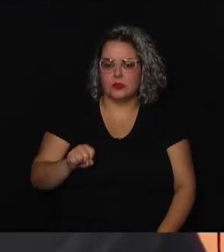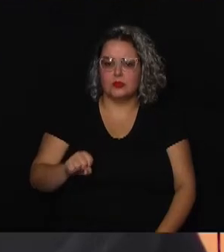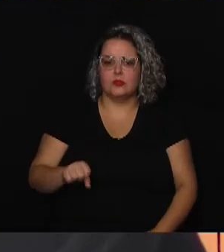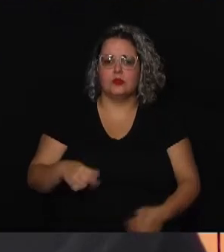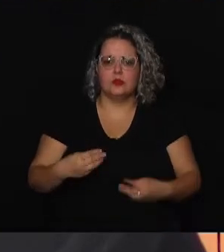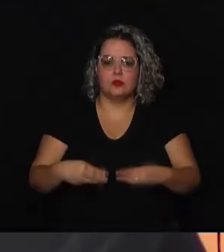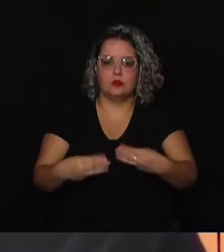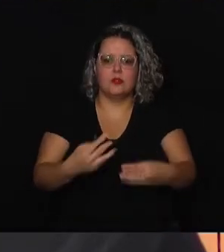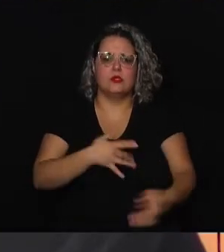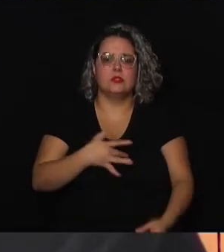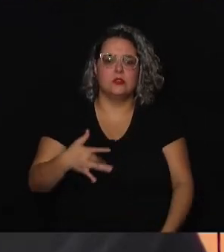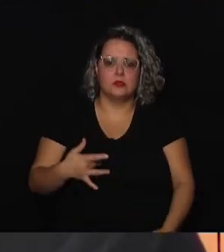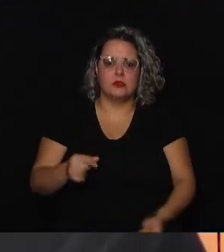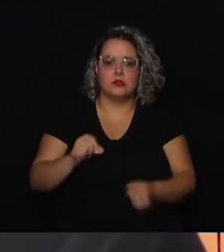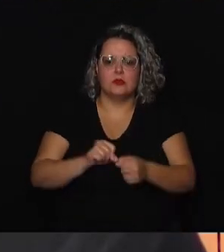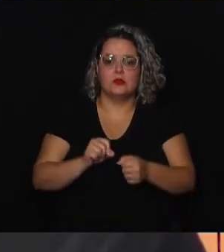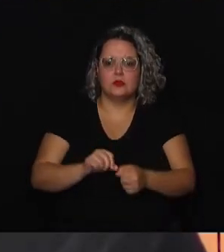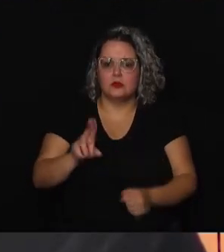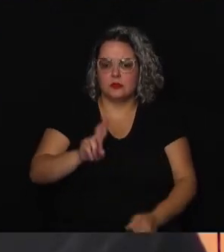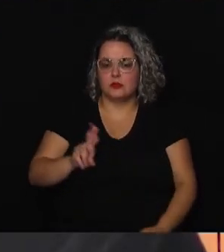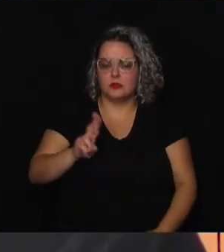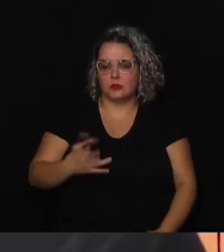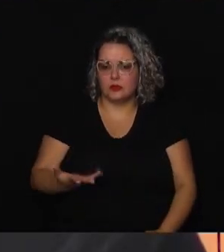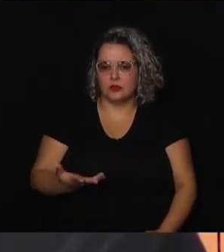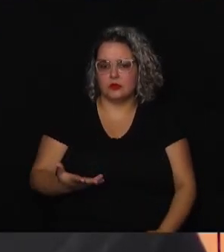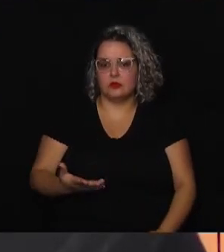façamos a prestação de contas das nossas ações